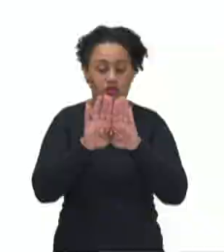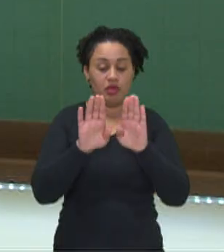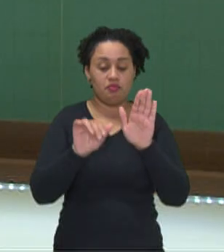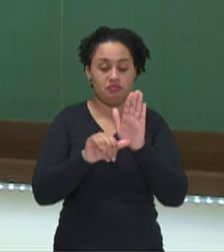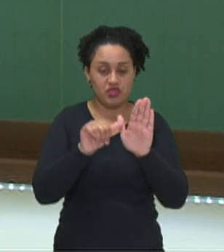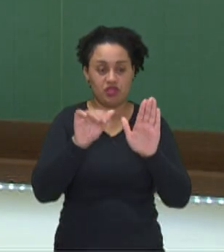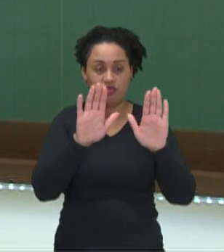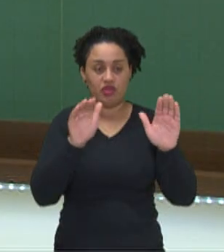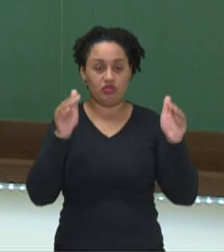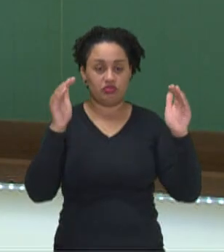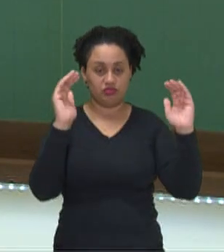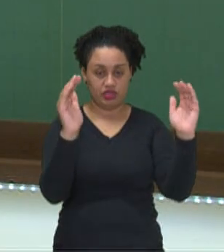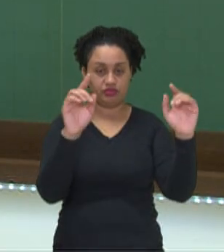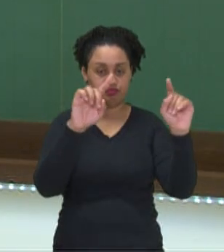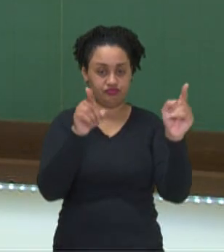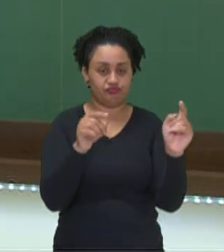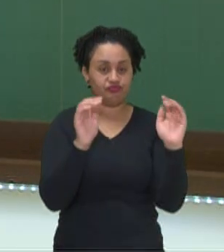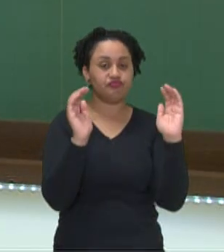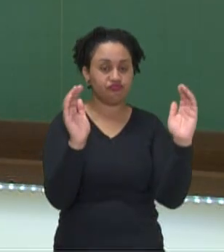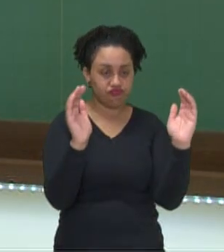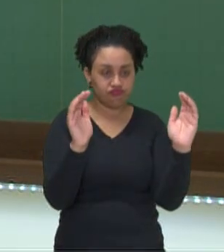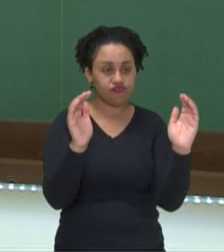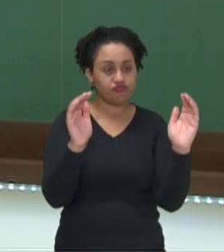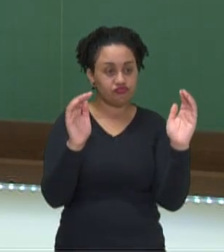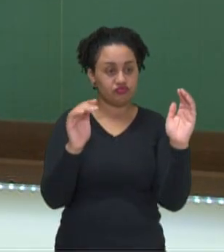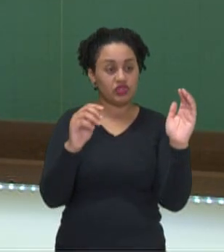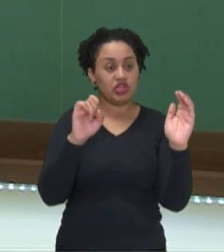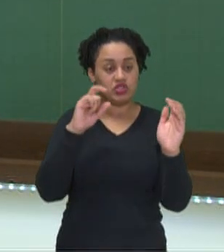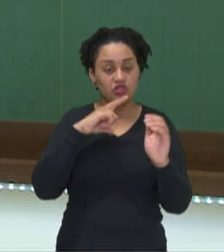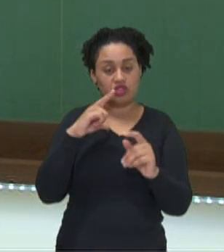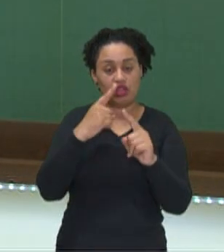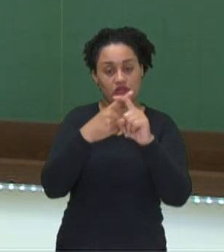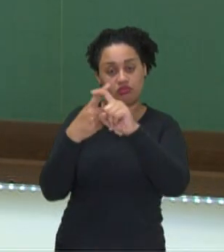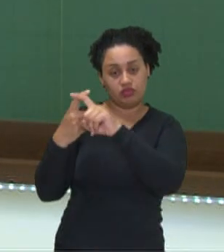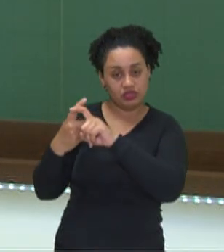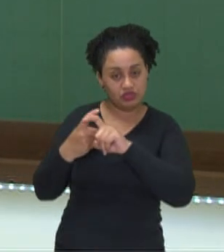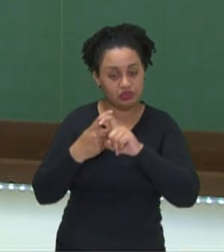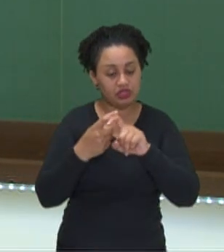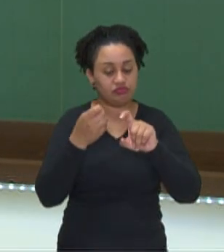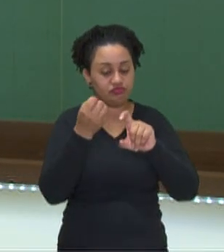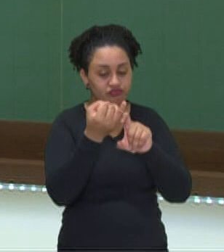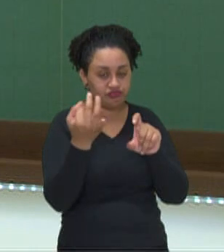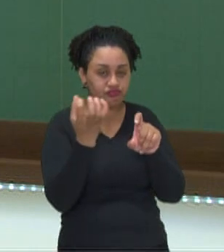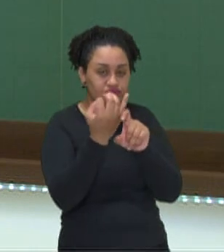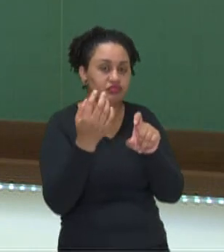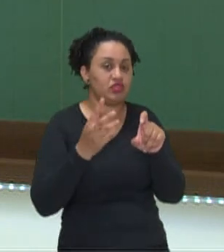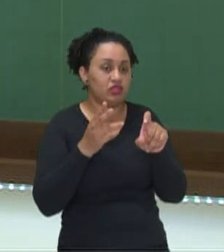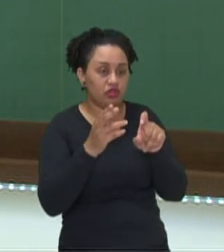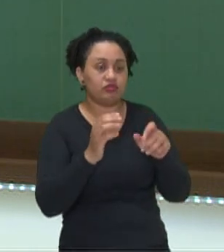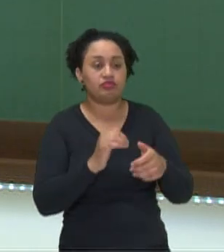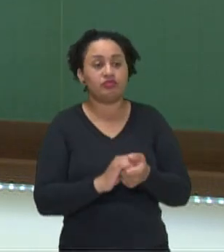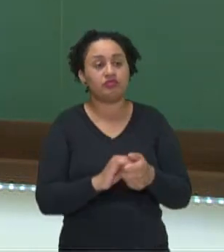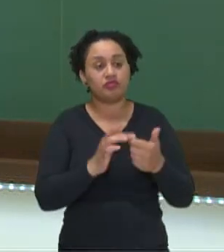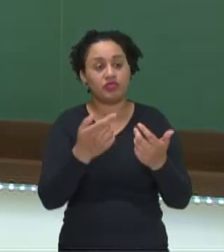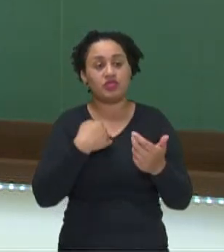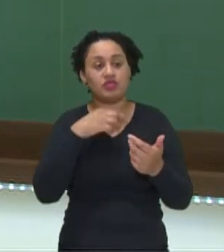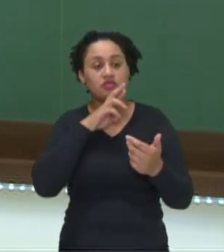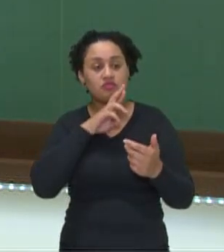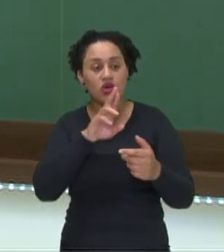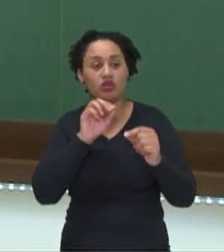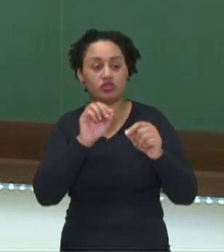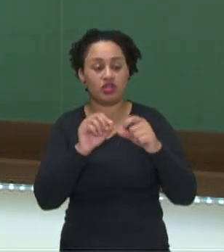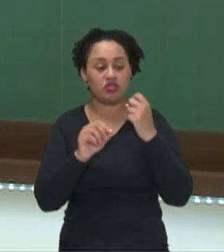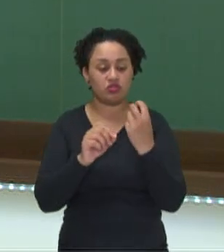Resolvemos primeiro o que está dentro do parênteses. Como eu só tenho multiplicação de potências de mesma base, o meu resultado vai